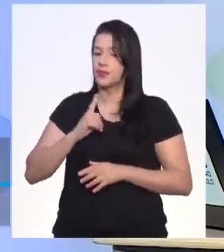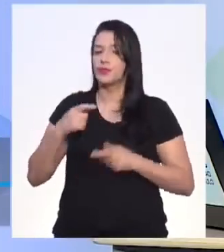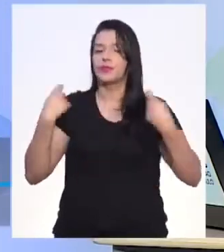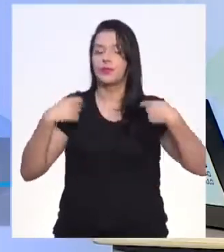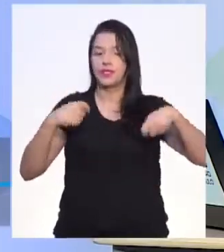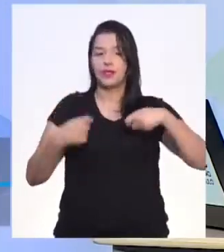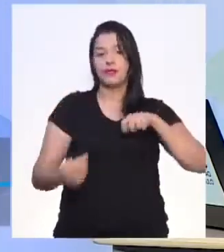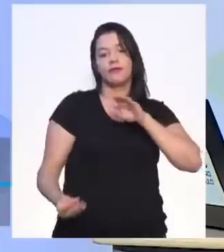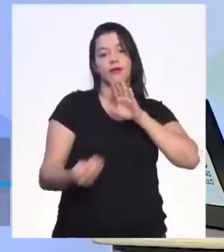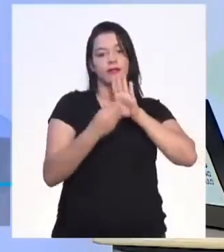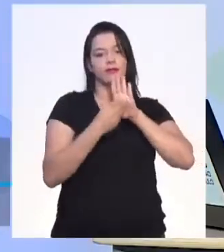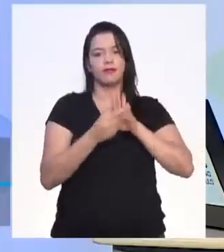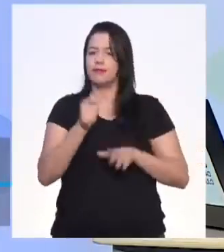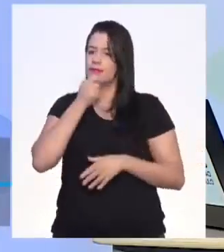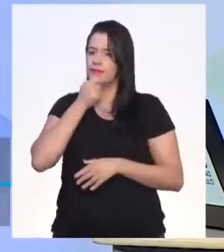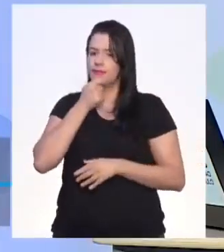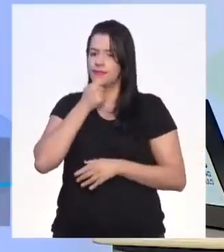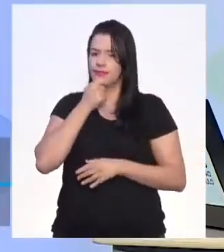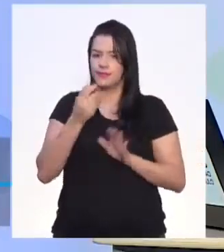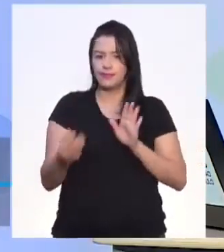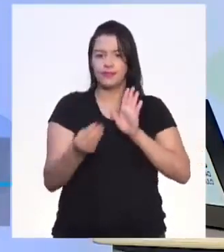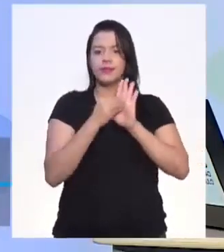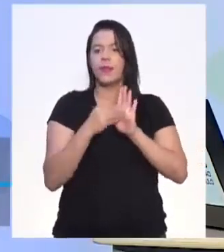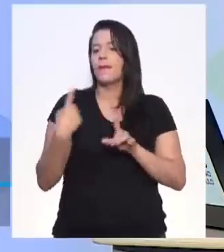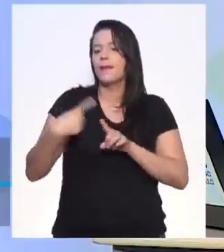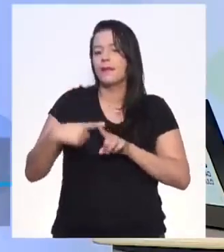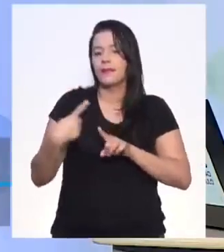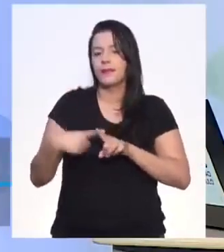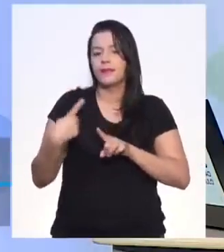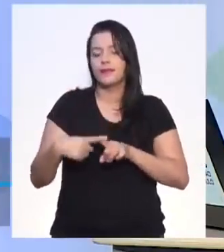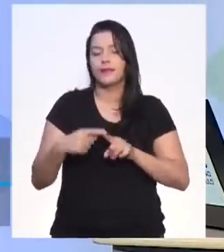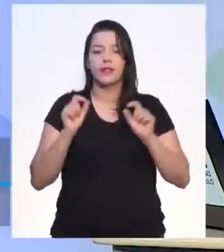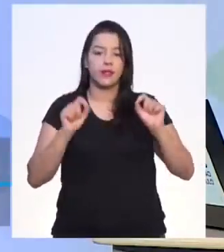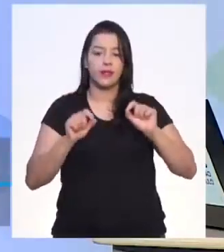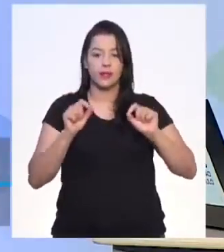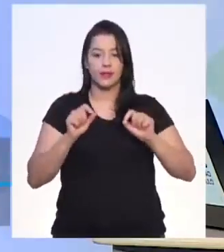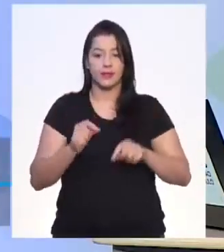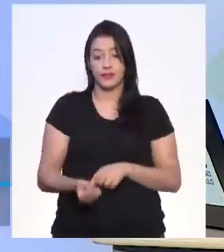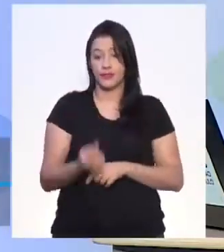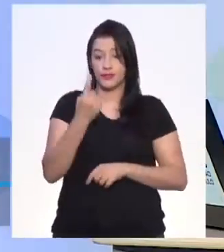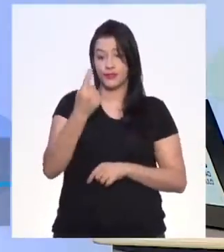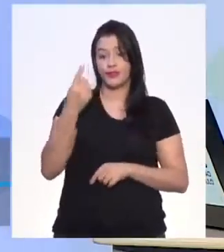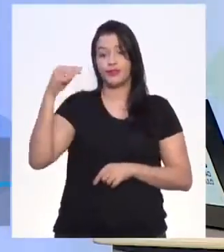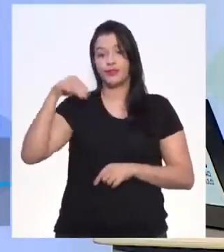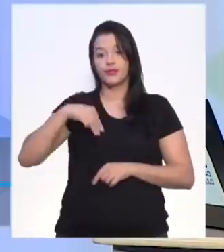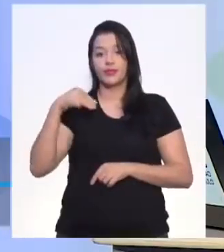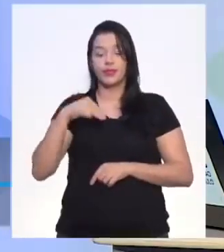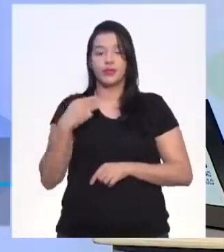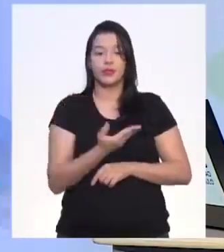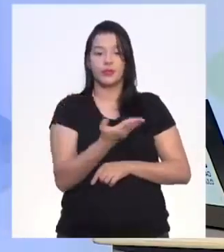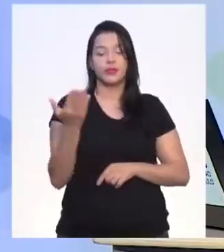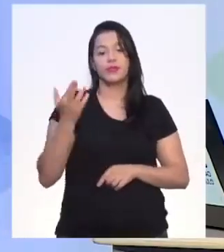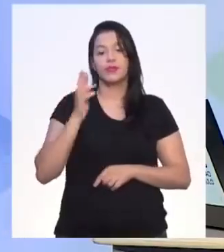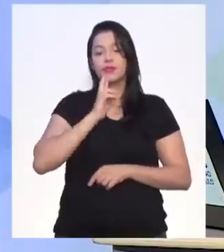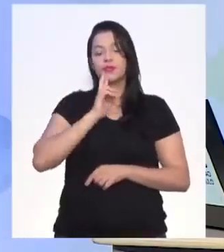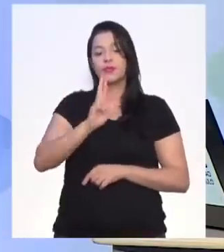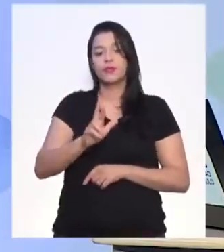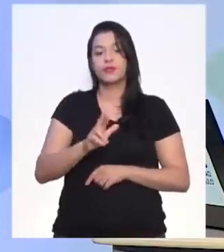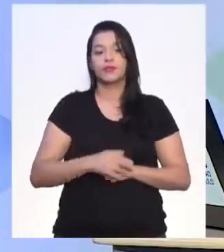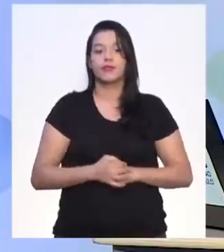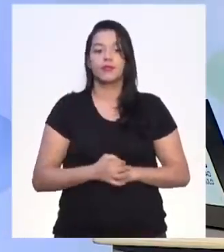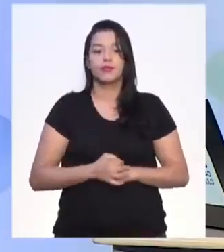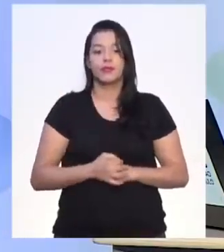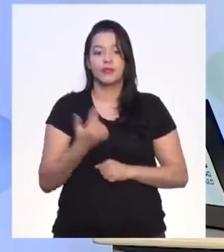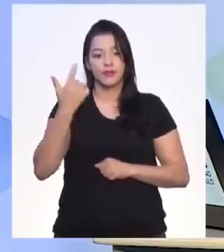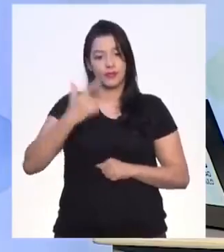deveria estar aqui, mas eu não coloquei. Por que eu não coloquei esse número e quem é ele? Vamos ver se vocês conseguem adivinhar. Coloca aí para a gente.